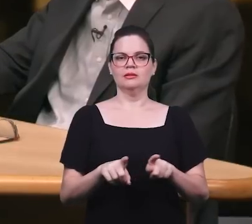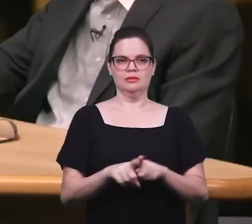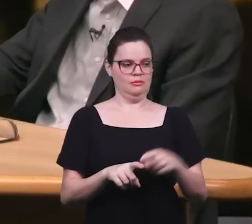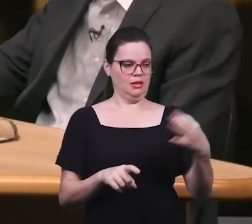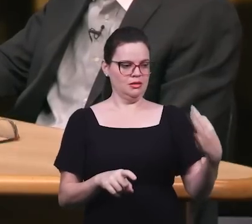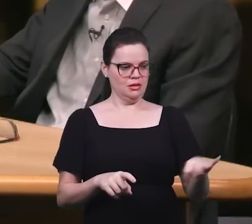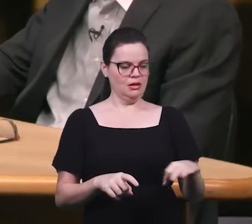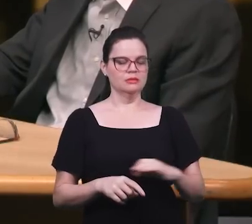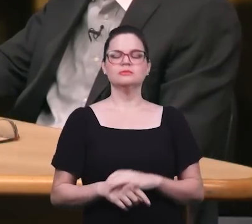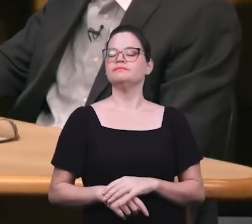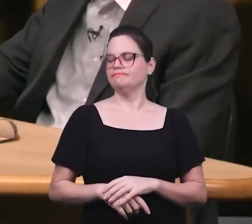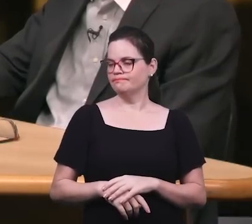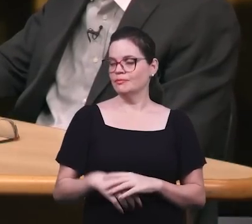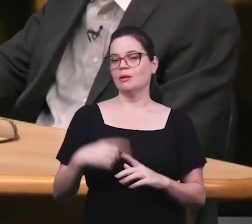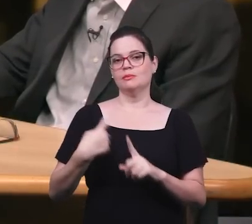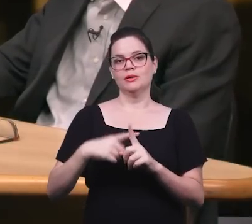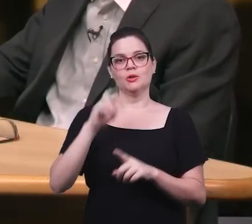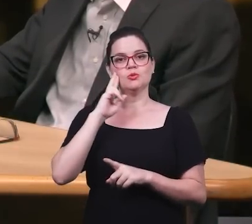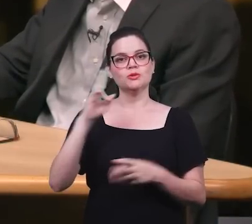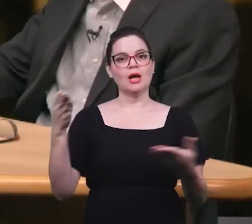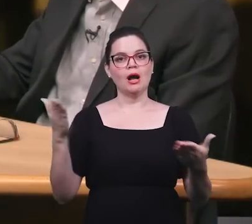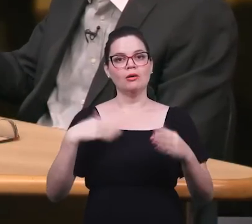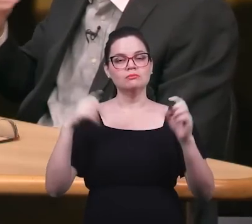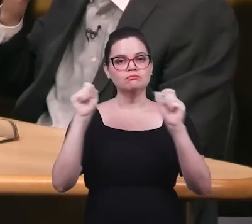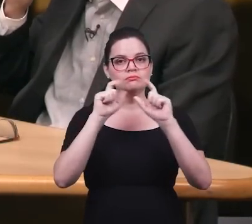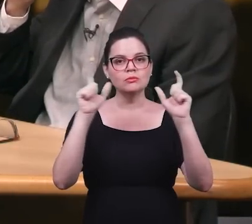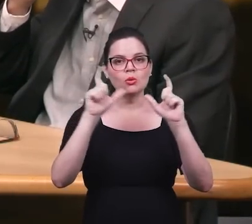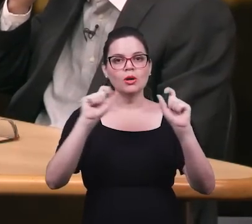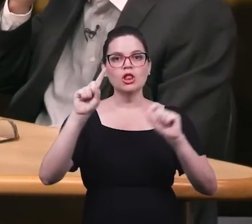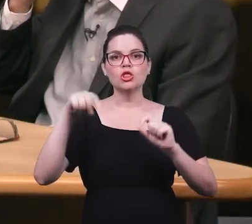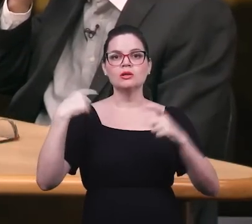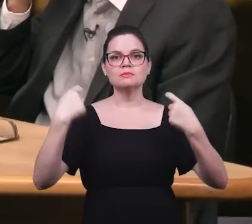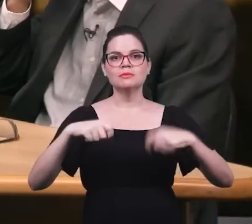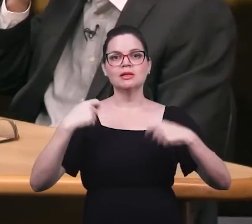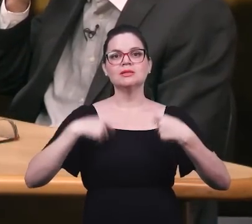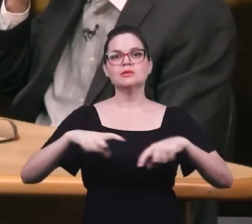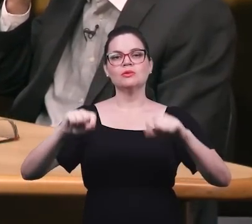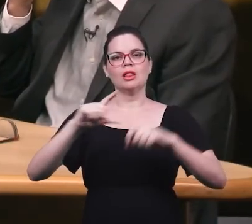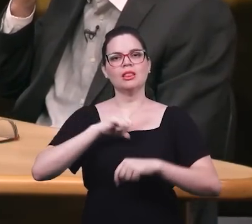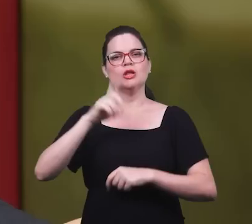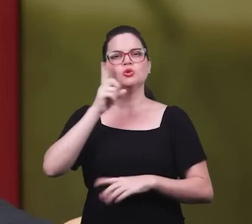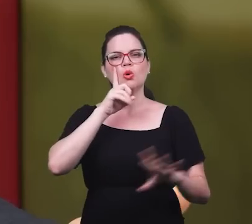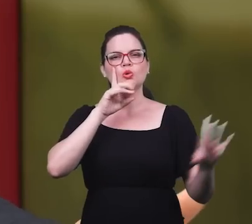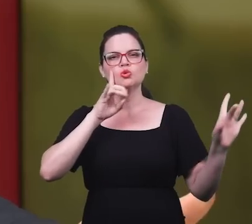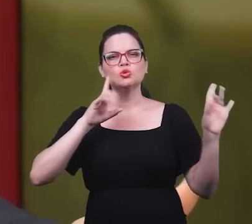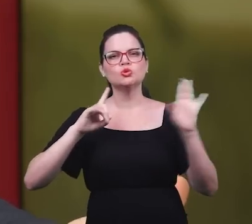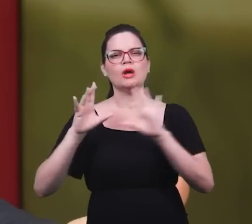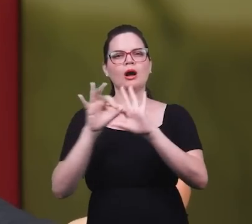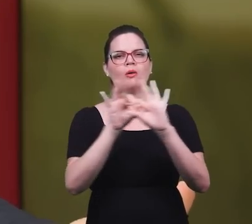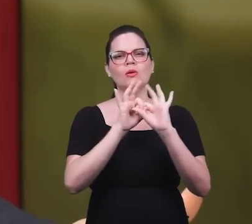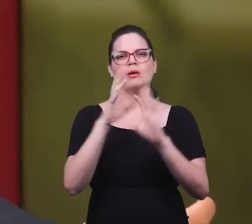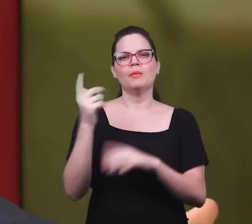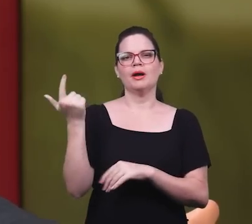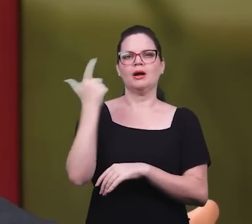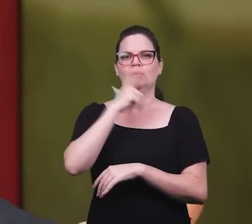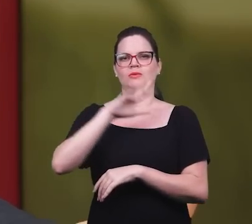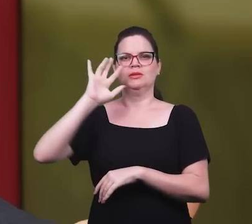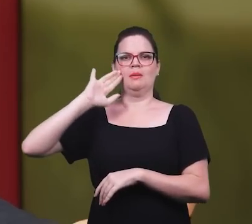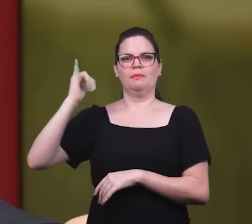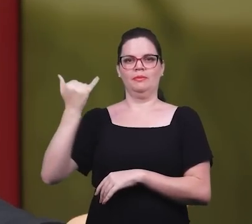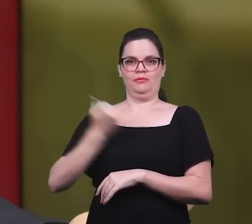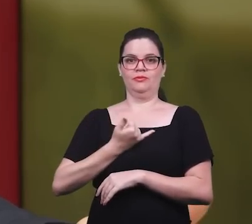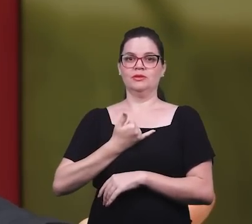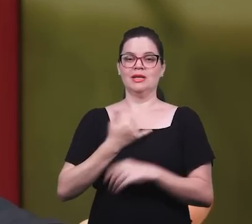isso mesmo, né? O Senhor está nos chamando nessa hora para preservar a profecia, não é? Ele não apenas escondeu, mas ele deu alimento para que